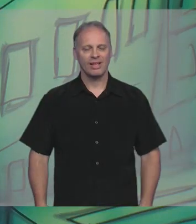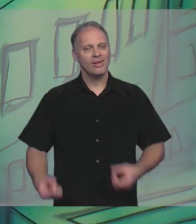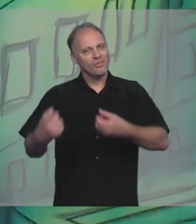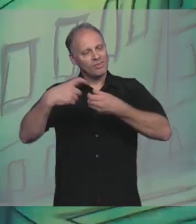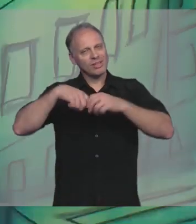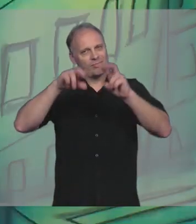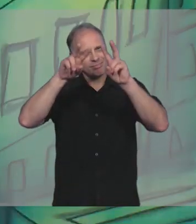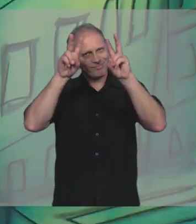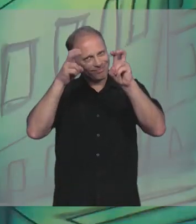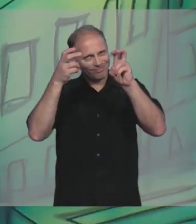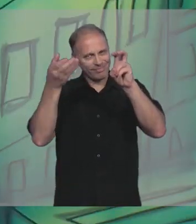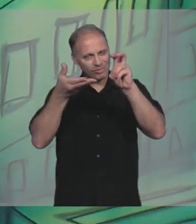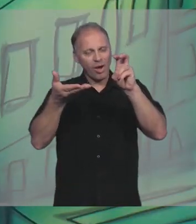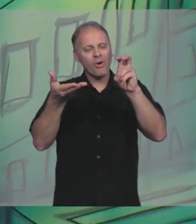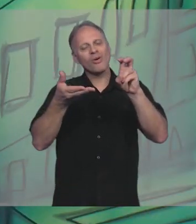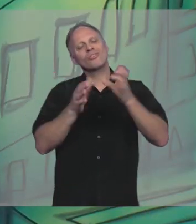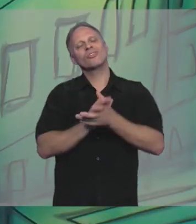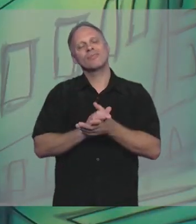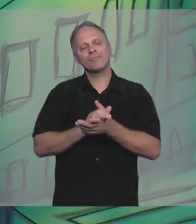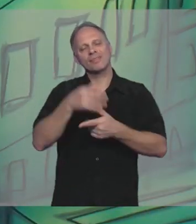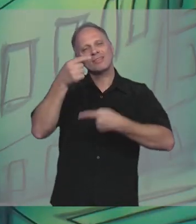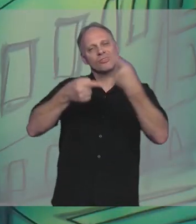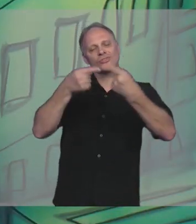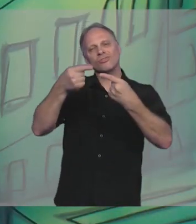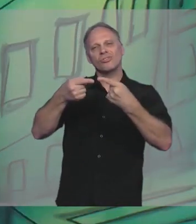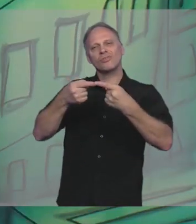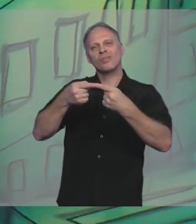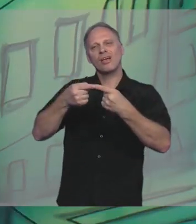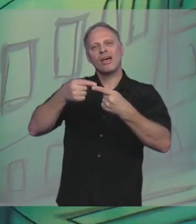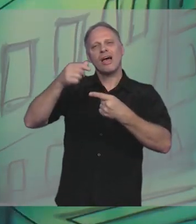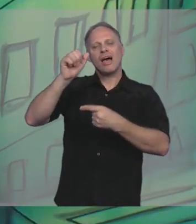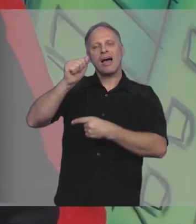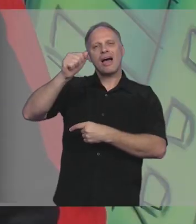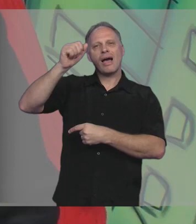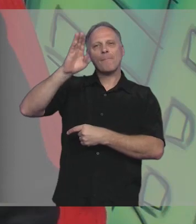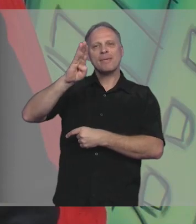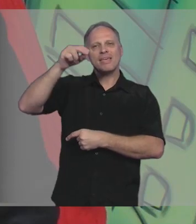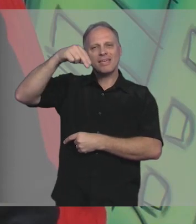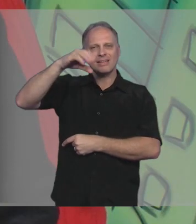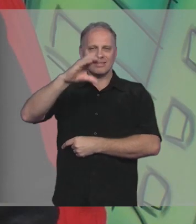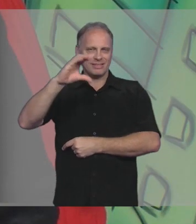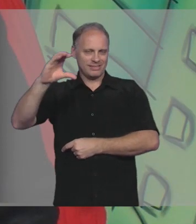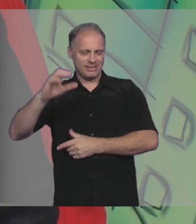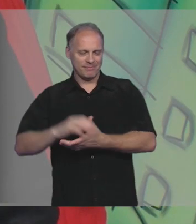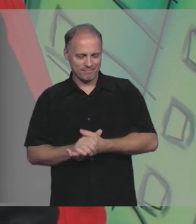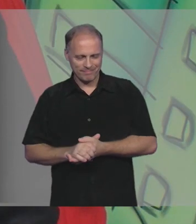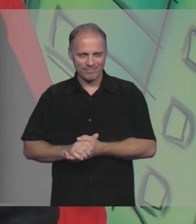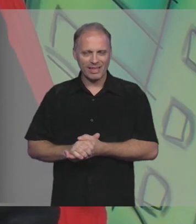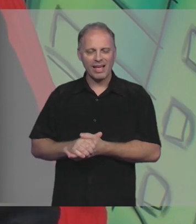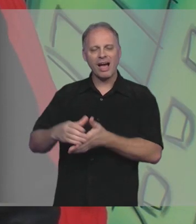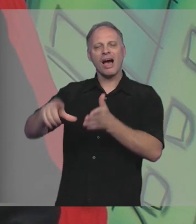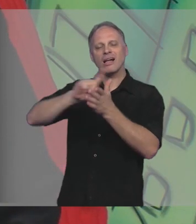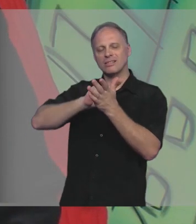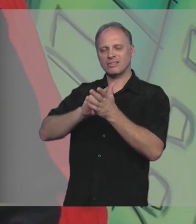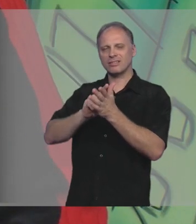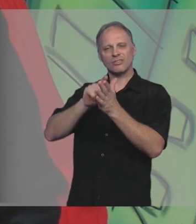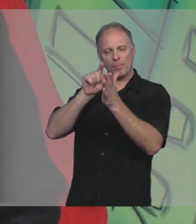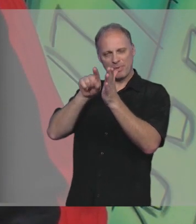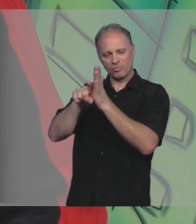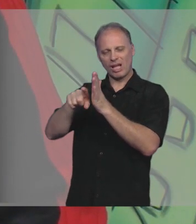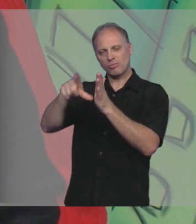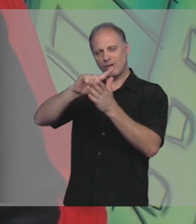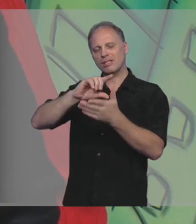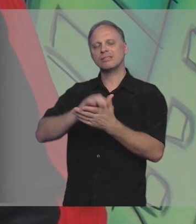voltamos com Em Pauta, hoje discutindo sobre a BNCC. Professor Gabriel, eu tinha lhe perguntado antes, no final do bloco